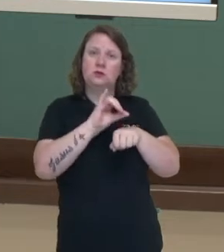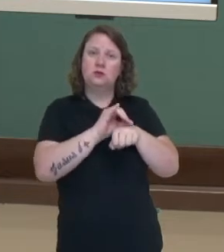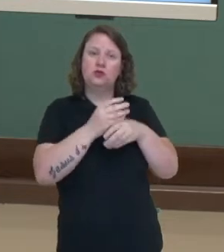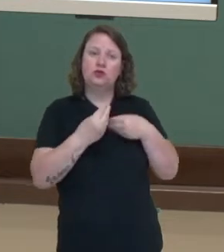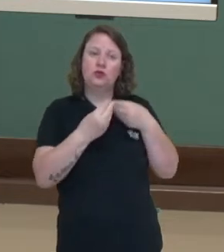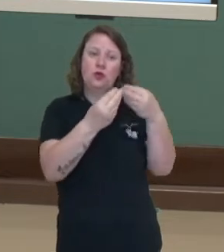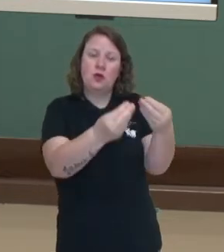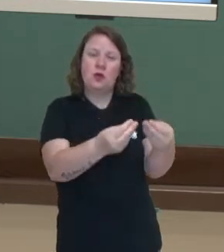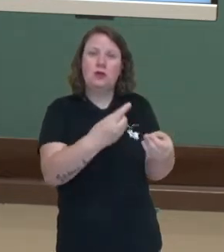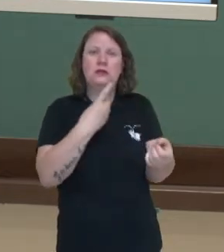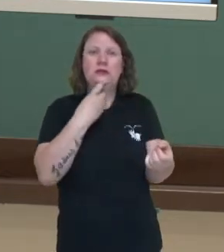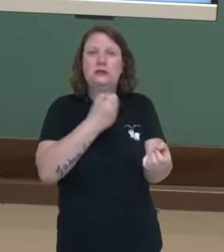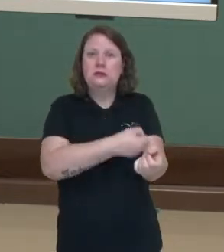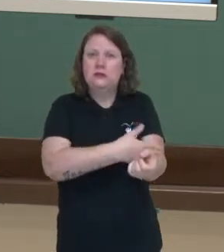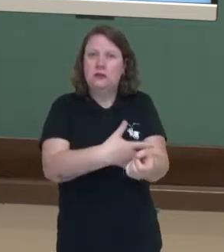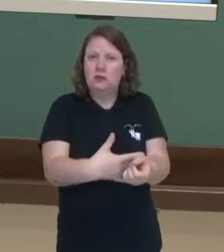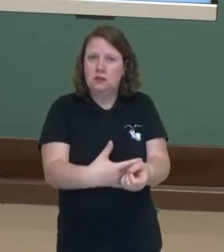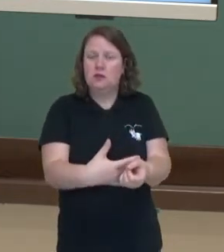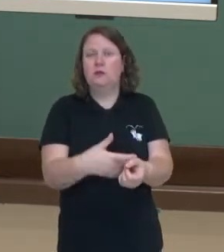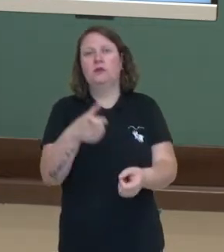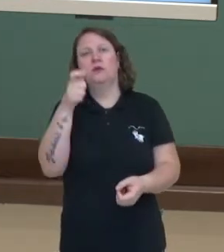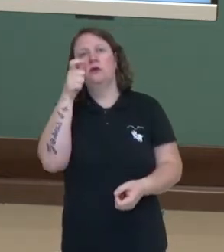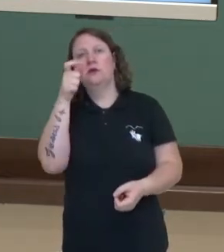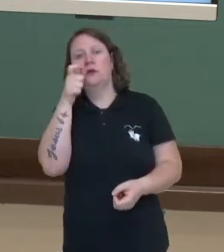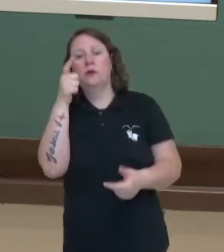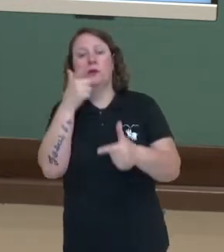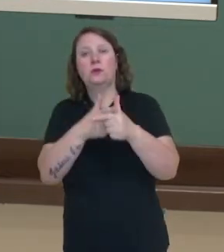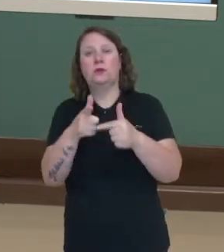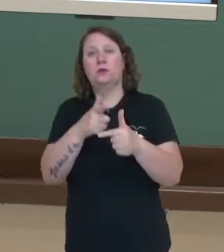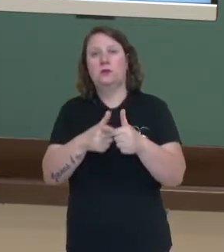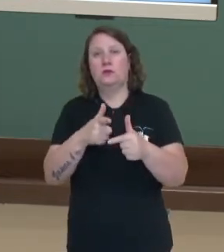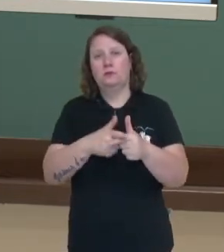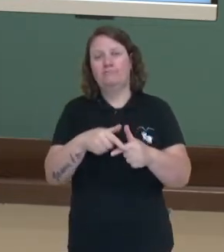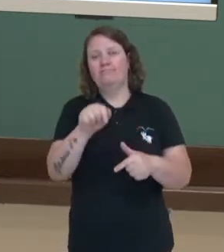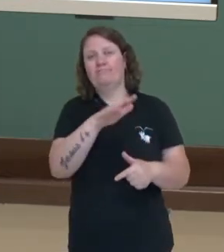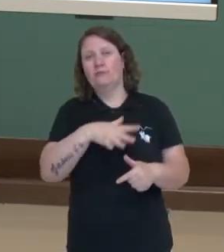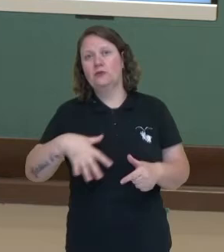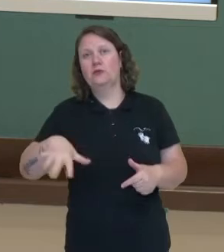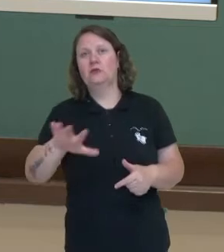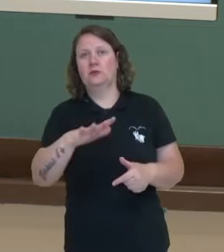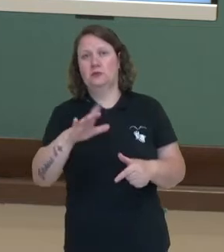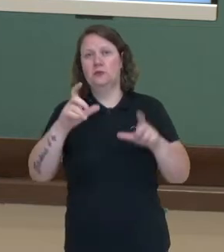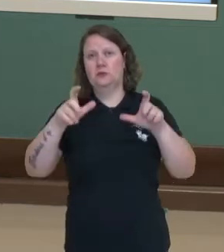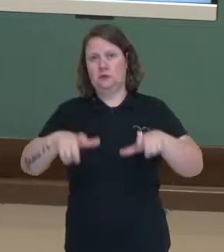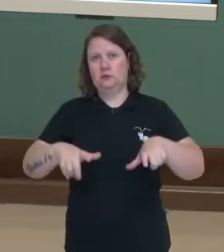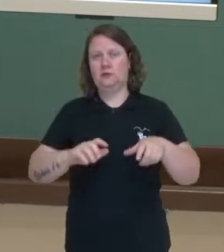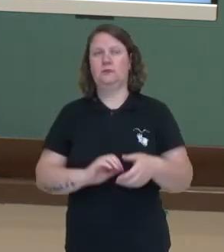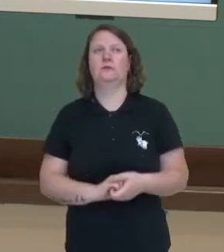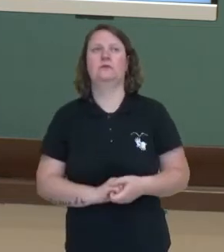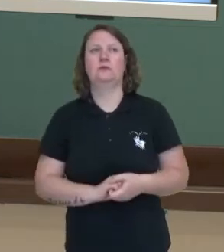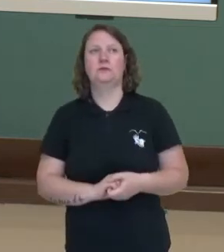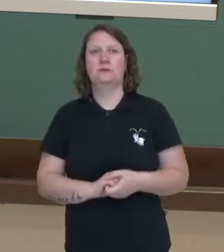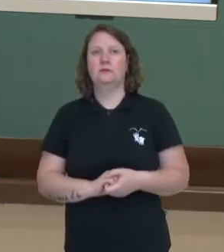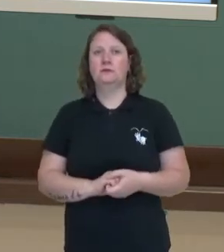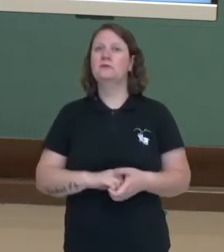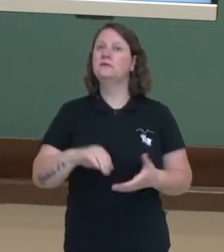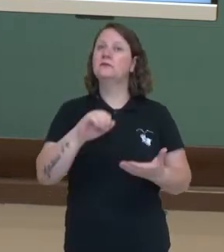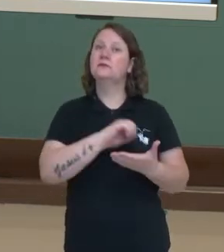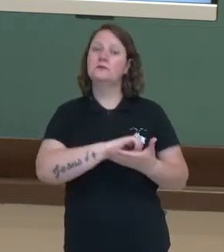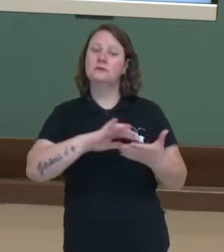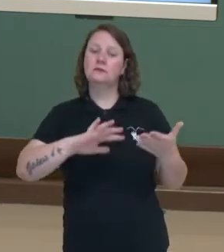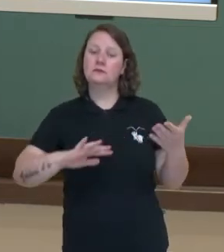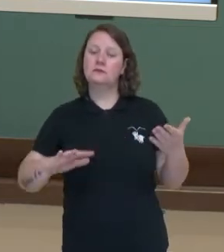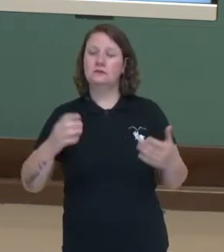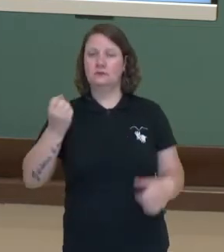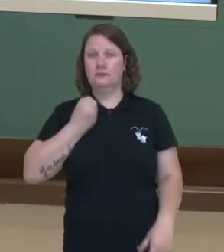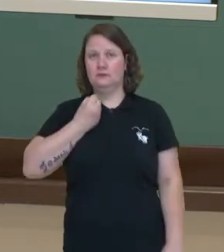para manutenção, porque, como vimos, houve um problema no gerador deste local. Seguindo, atividade de